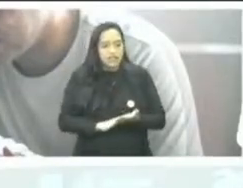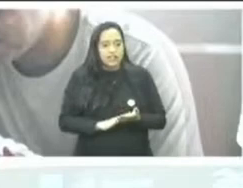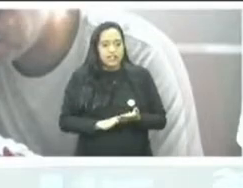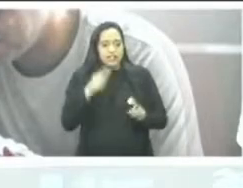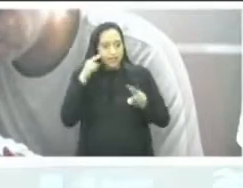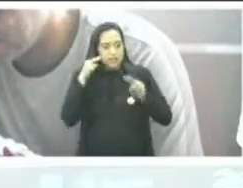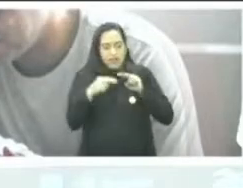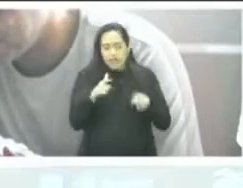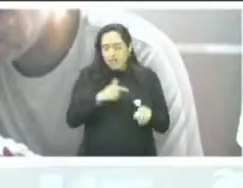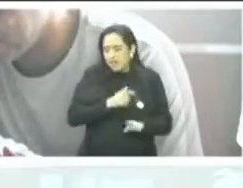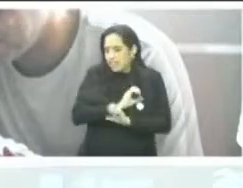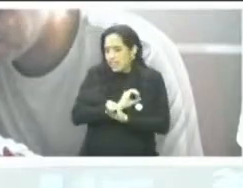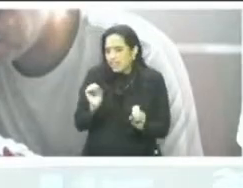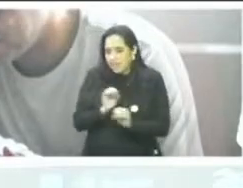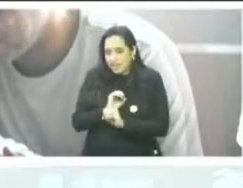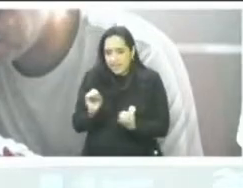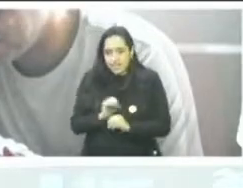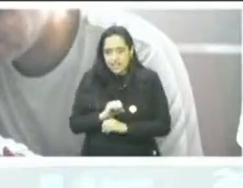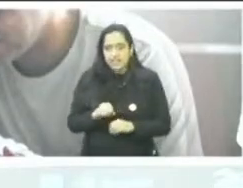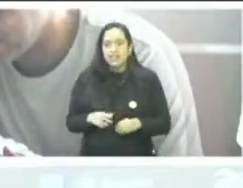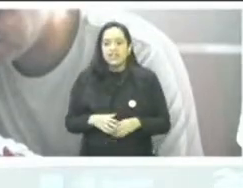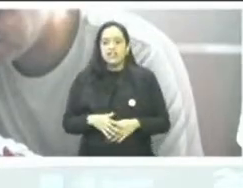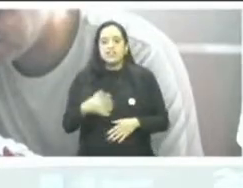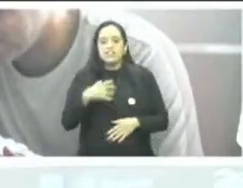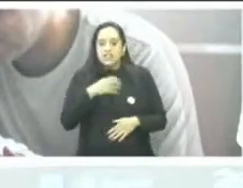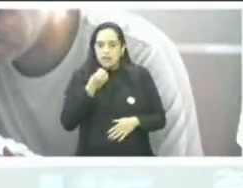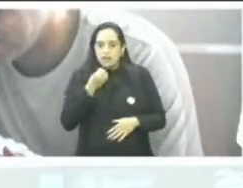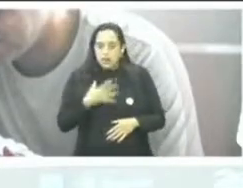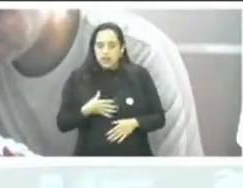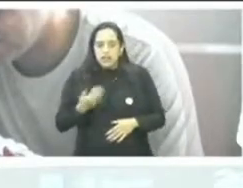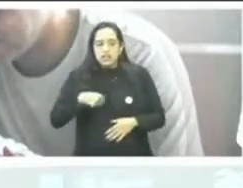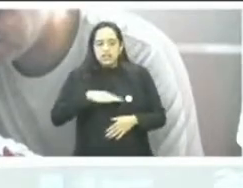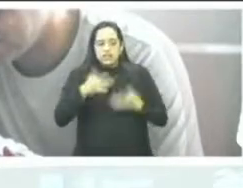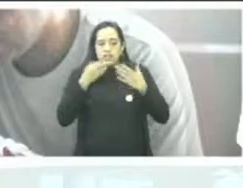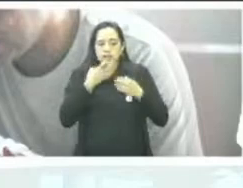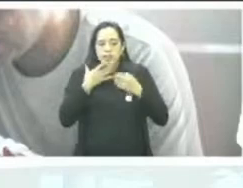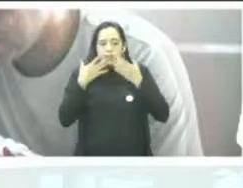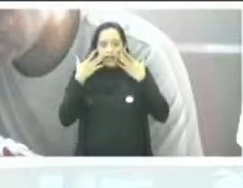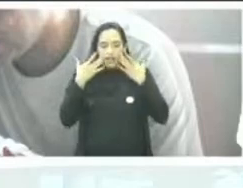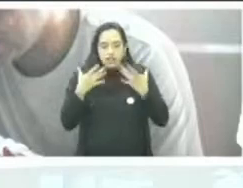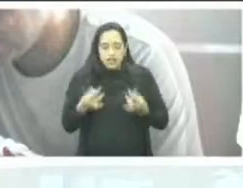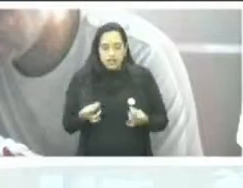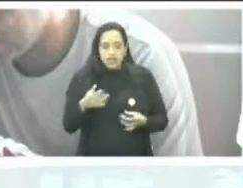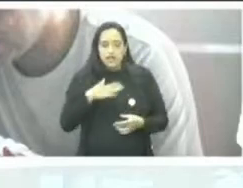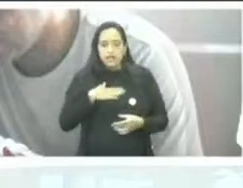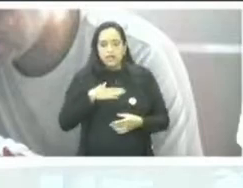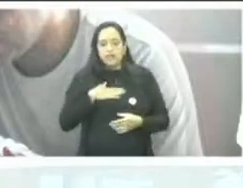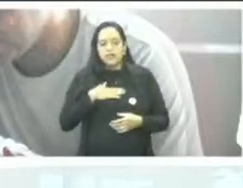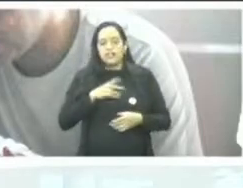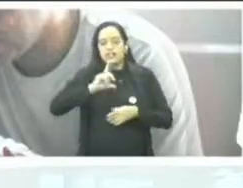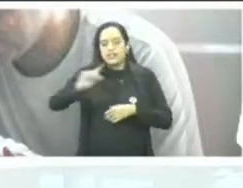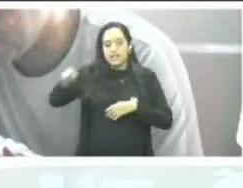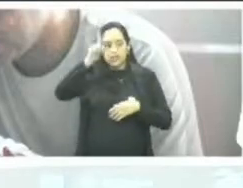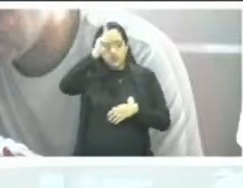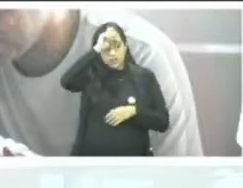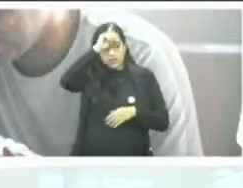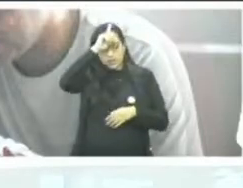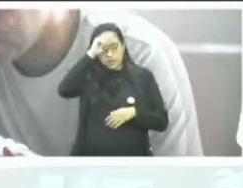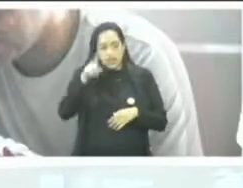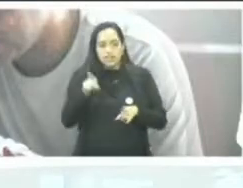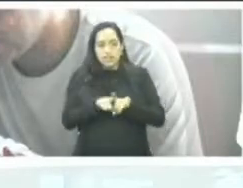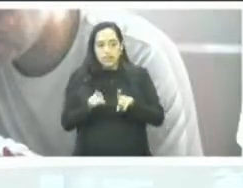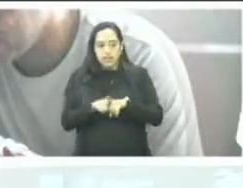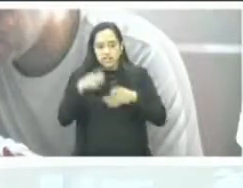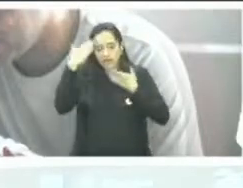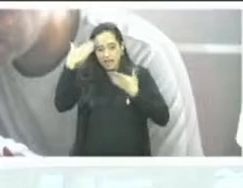feio. Não posso, muito pelo contrário. Fomos muito bem atendidas. A minha alta hospitalar, inclusive, foi graças